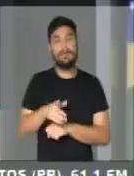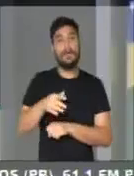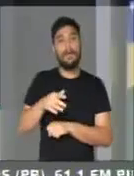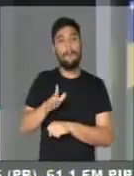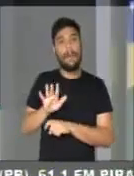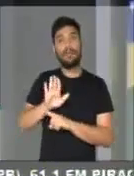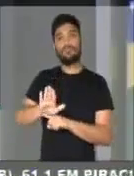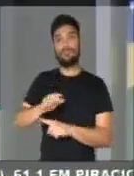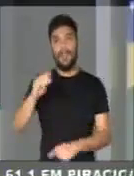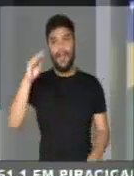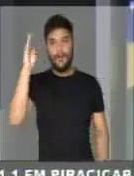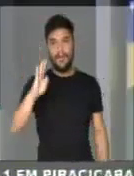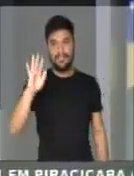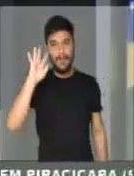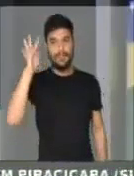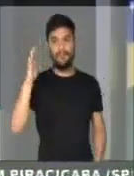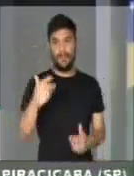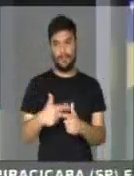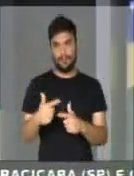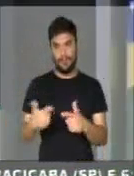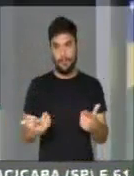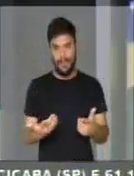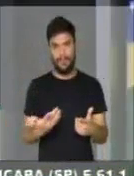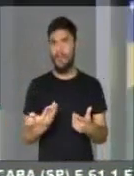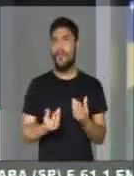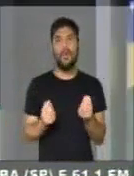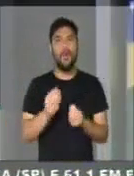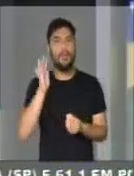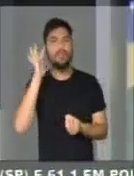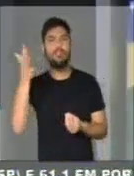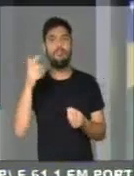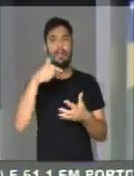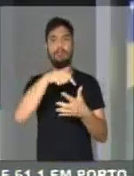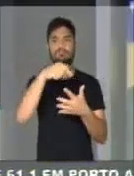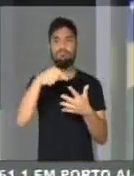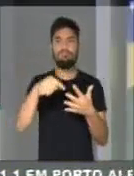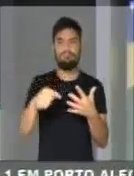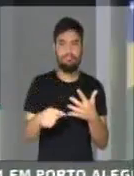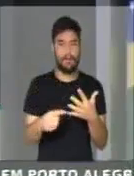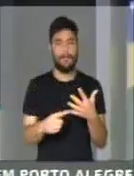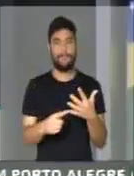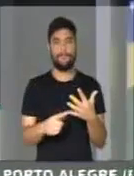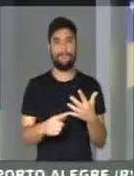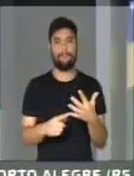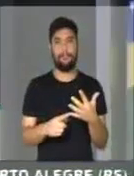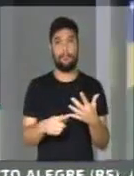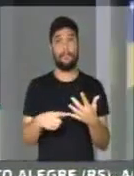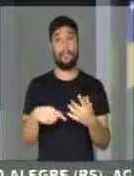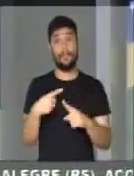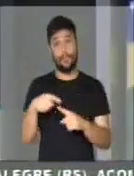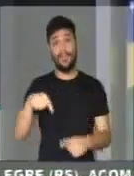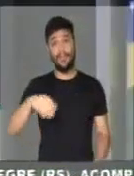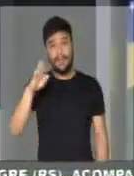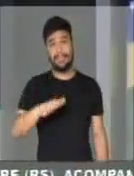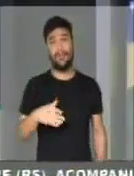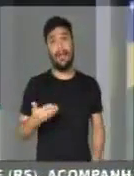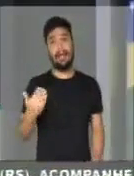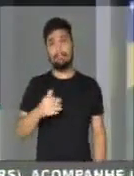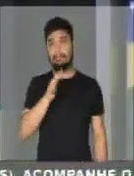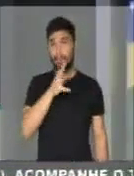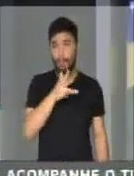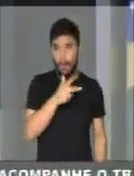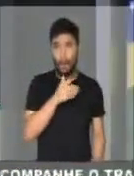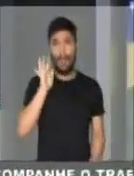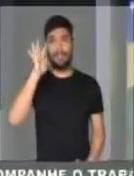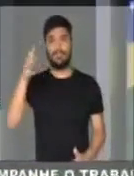a compelir o Brasil a resolver as referidas deficiências. Entre tais ações, que se agravaram à medida que se ampliou a demora do país